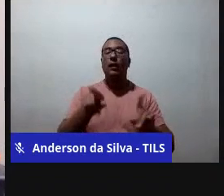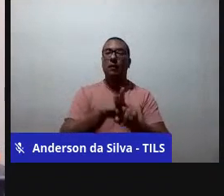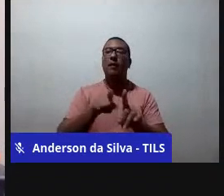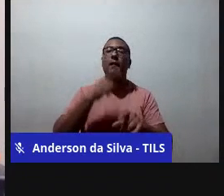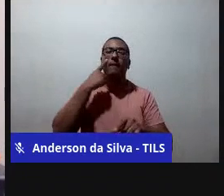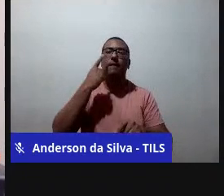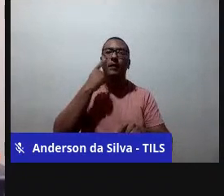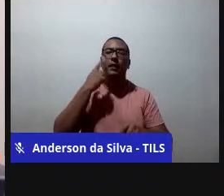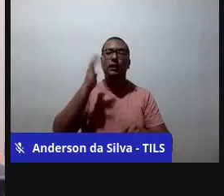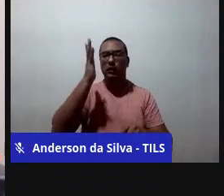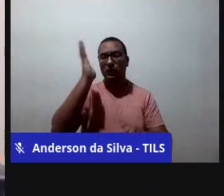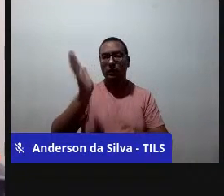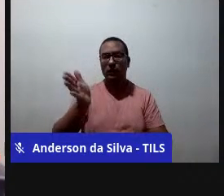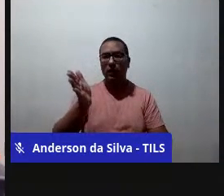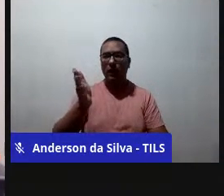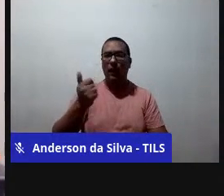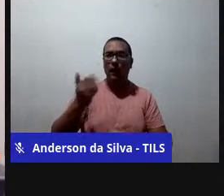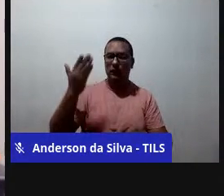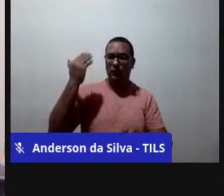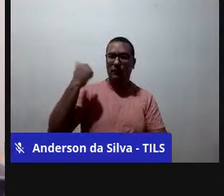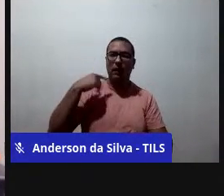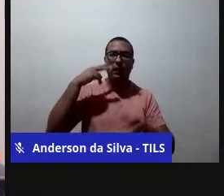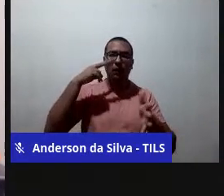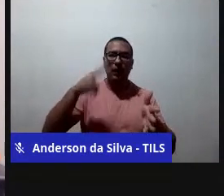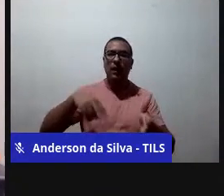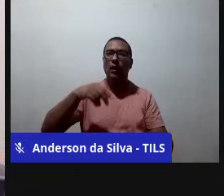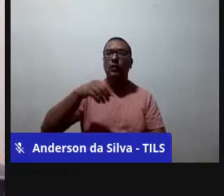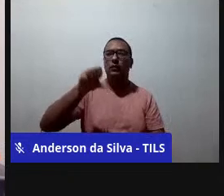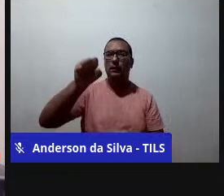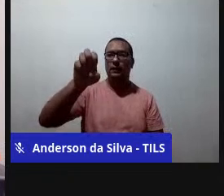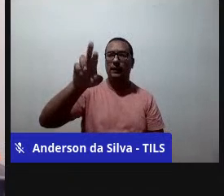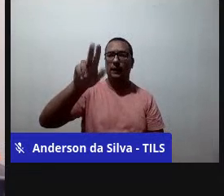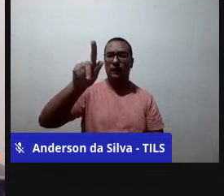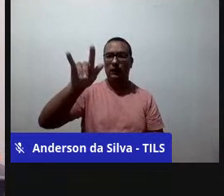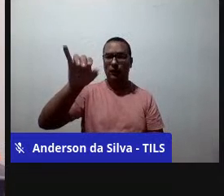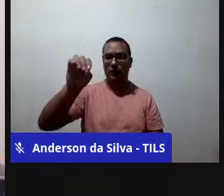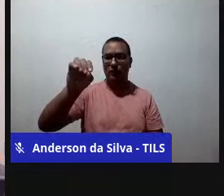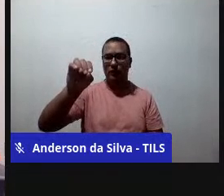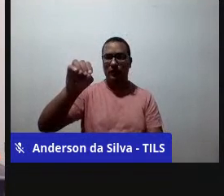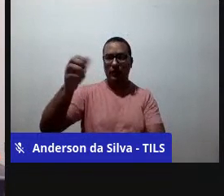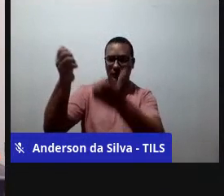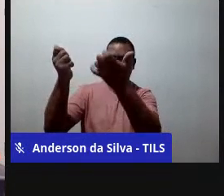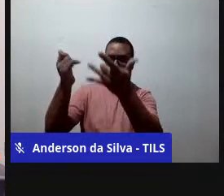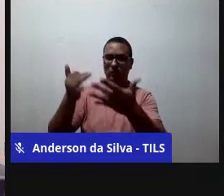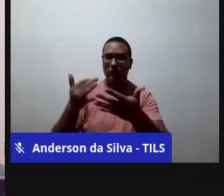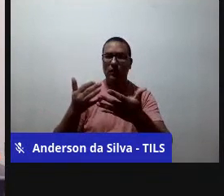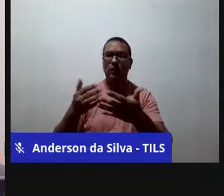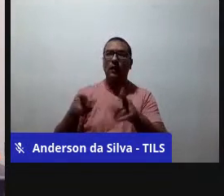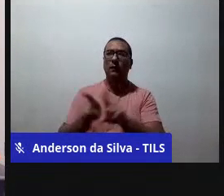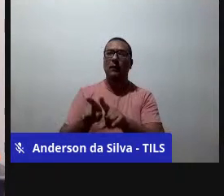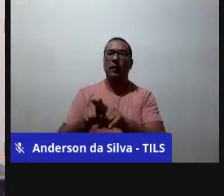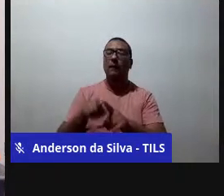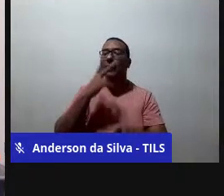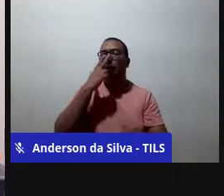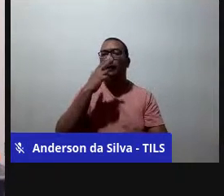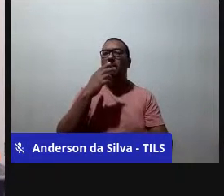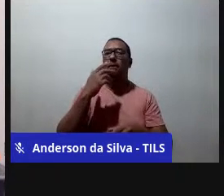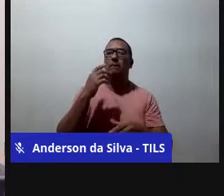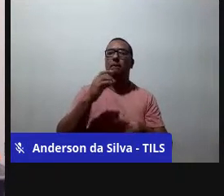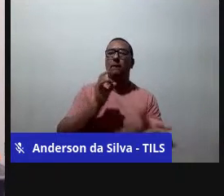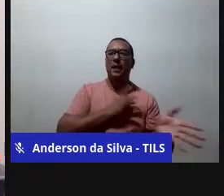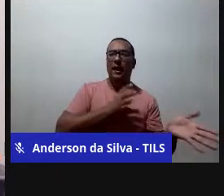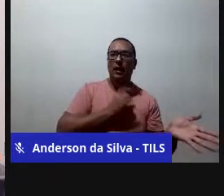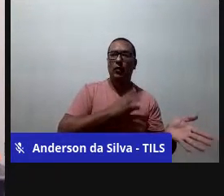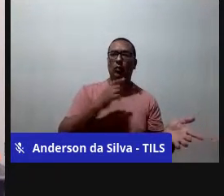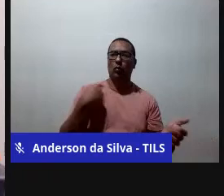quando eu estava aqui, do Sérgio Omid. Ele estava falando de um receio, que eu acho que é um receio que todos nós